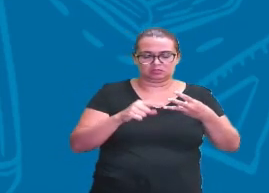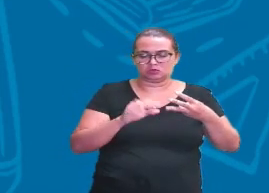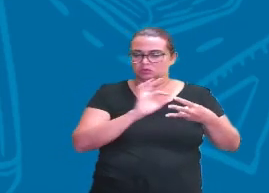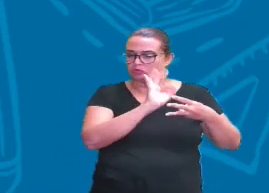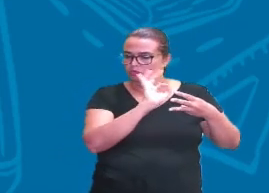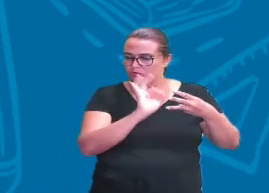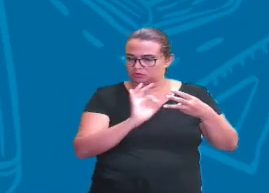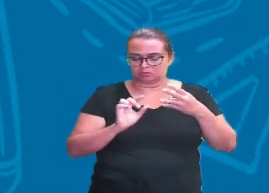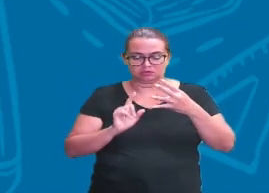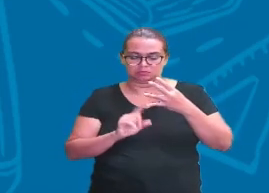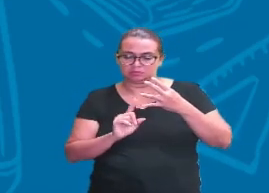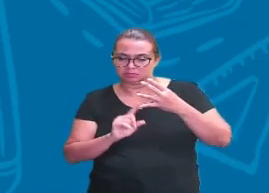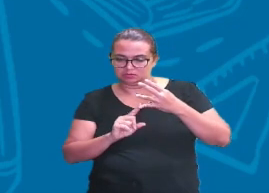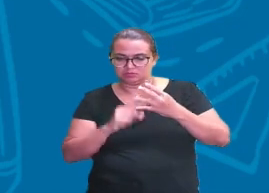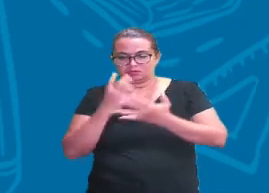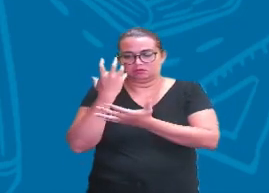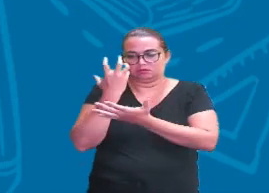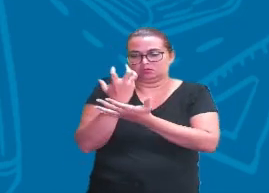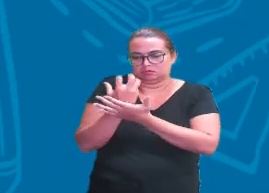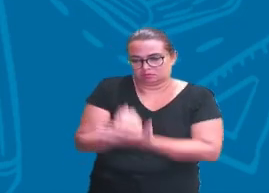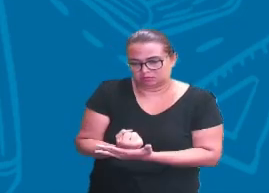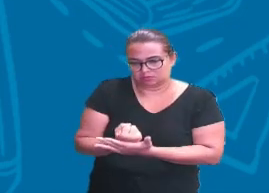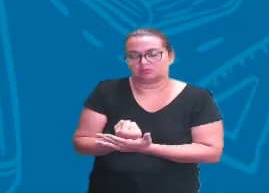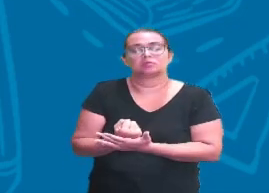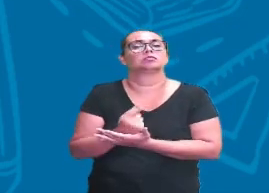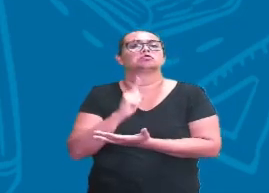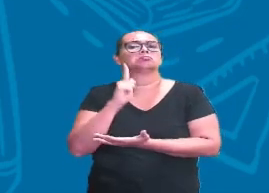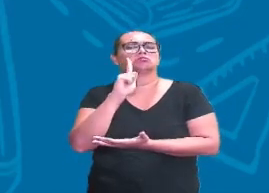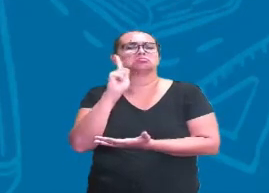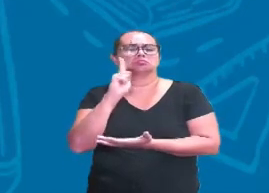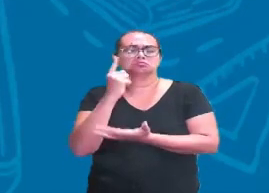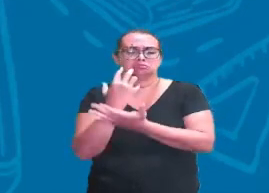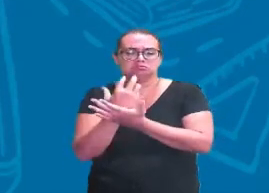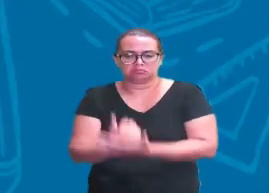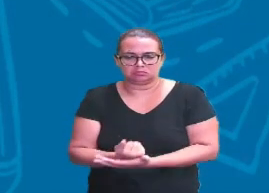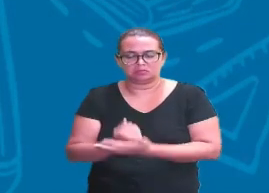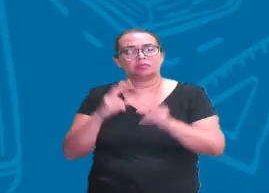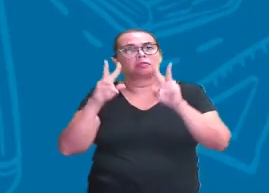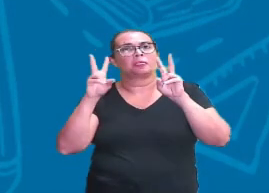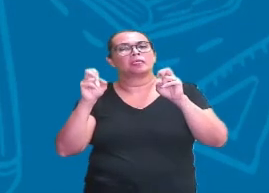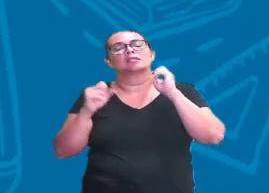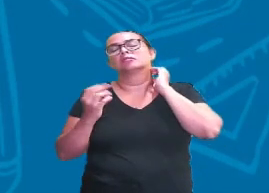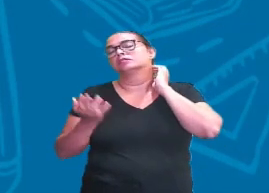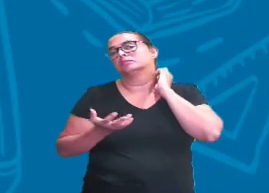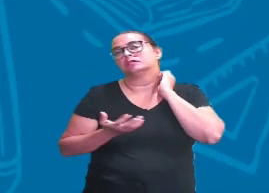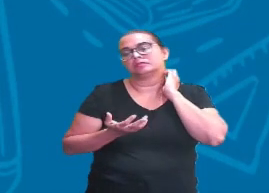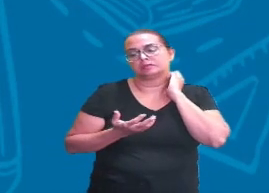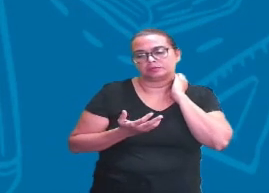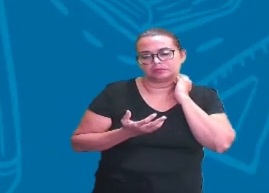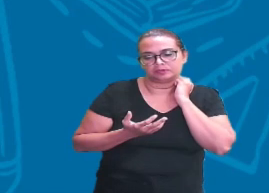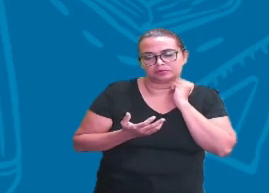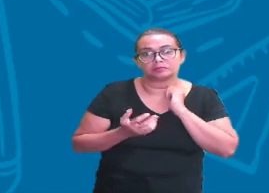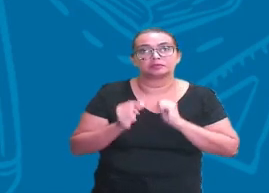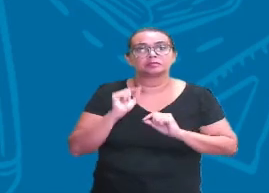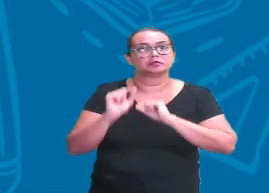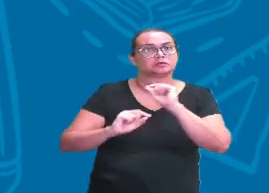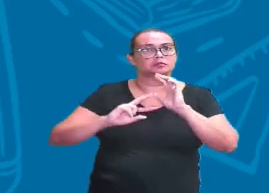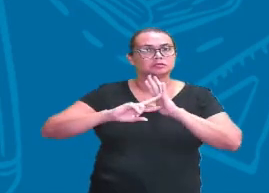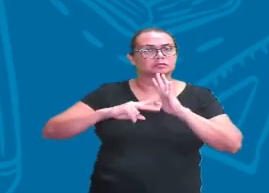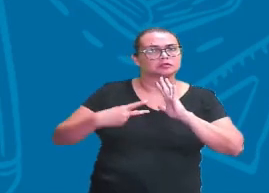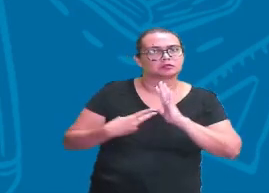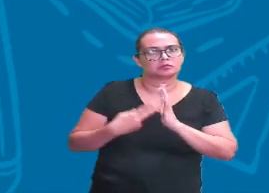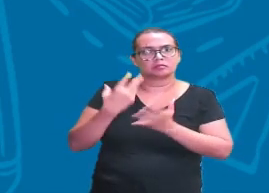tá bom? Beleza? Pois bem, a gravidade é o nosso tema. Então, pessoal, o que é a gravidade? A gravidade